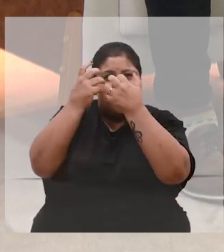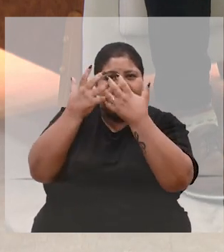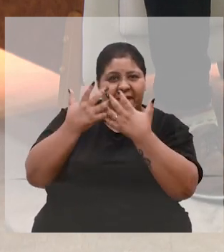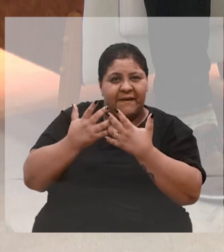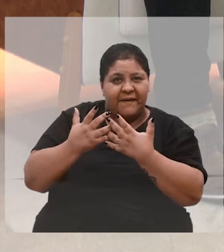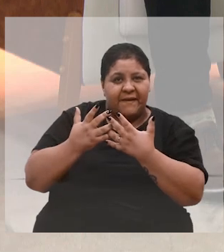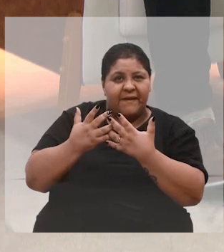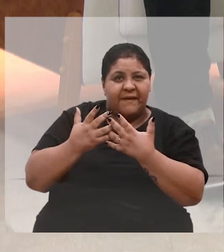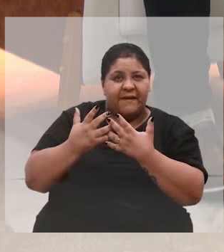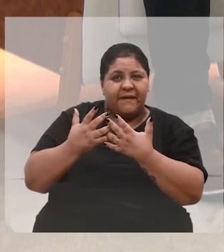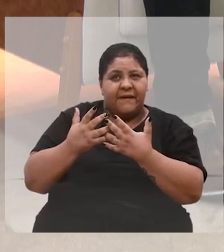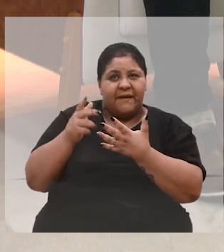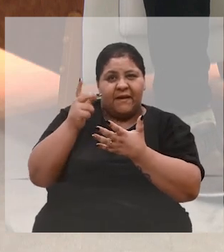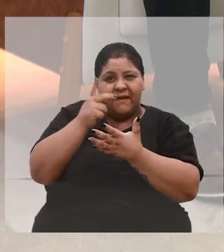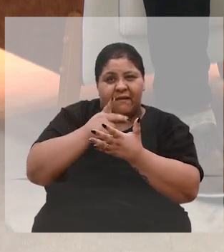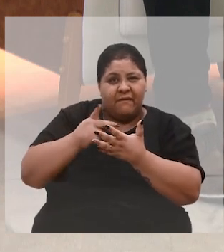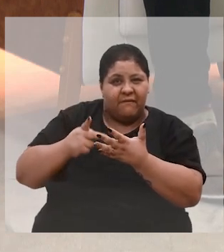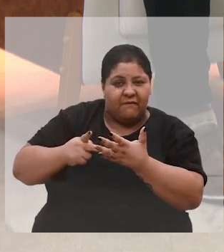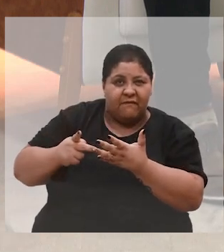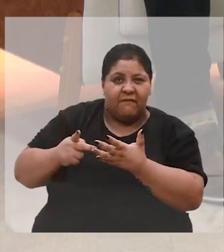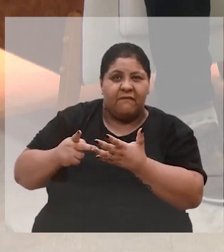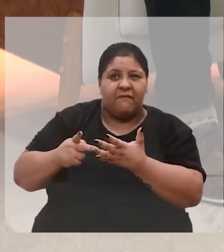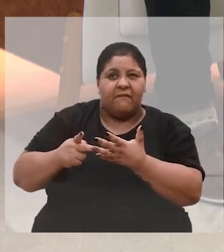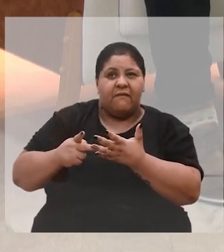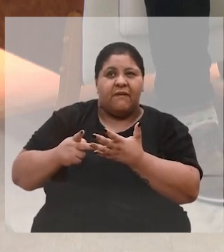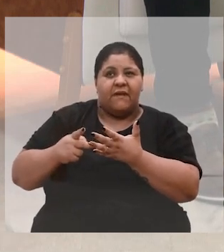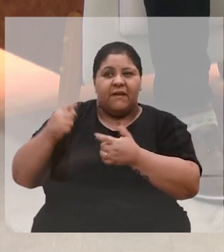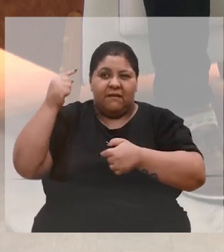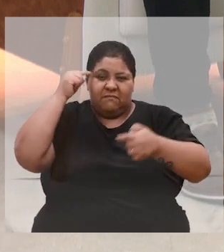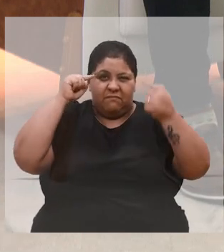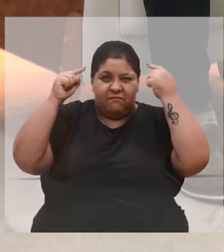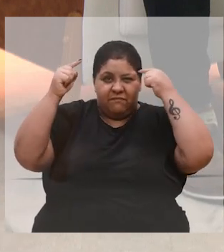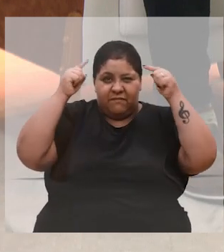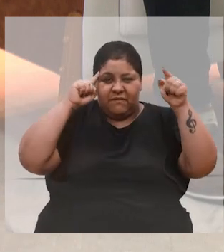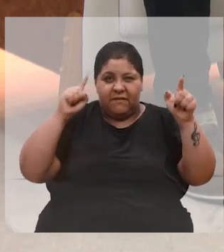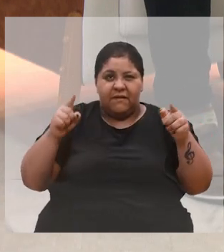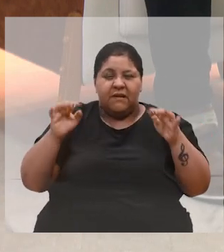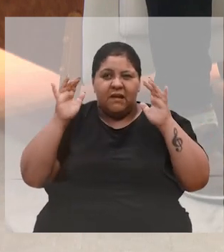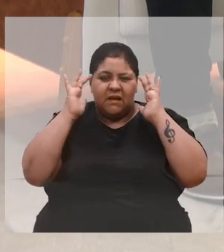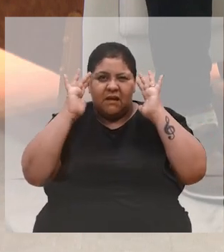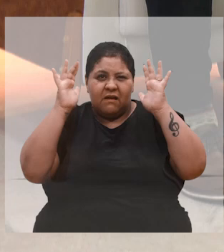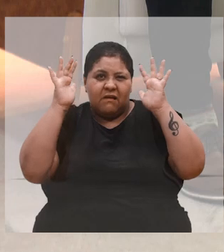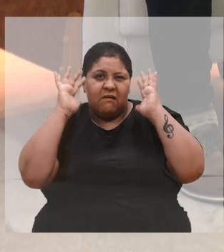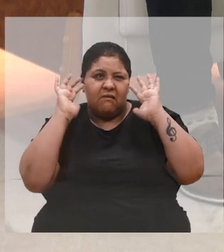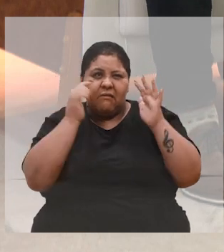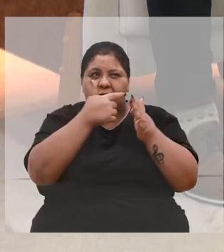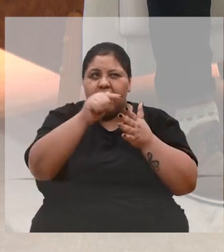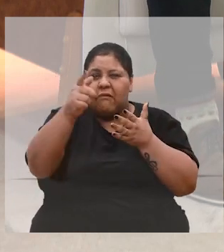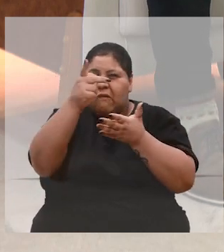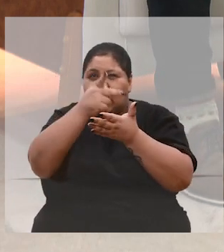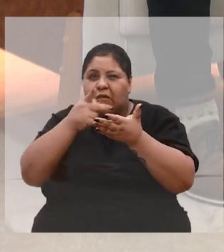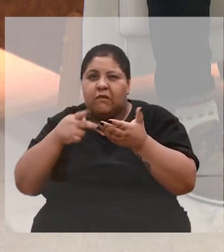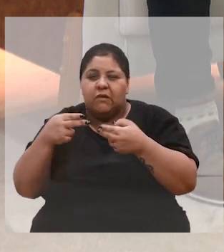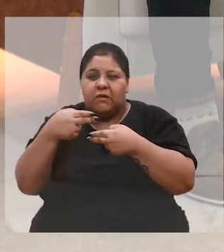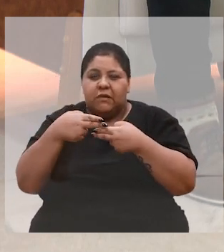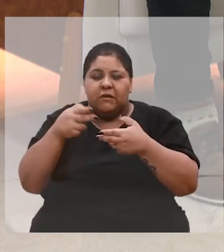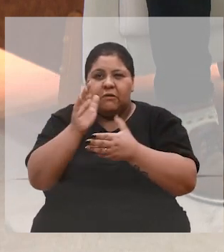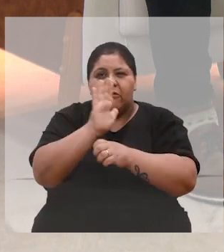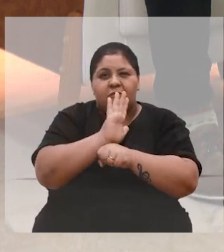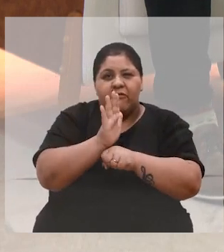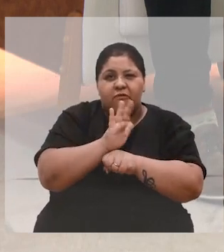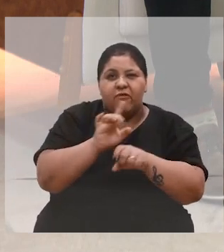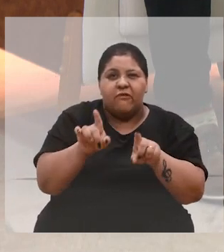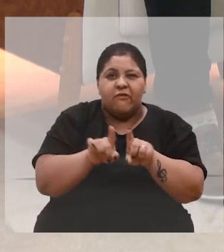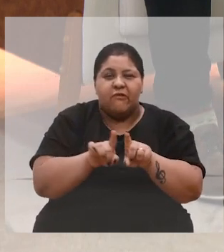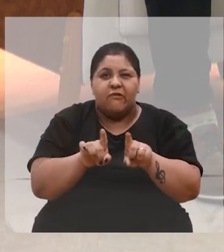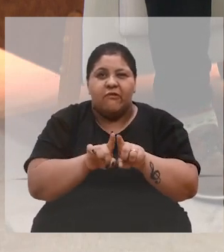descrevendo que esse teu mapa mental, esse jogo de ideias, ele está te levando também para os desenhos, séries, filmes.